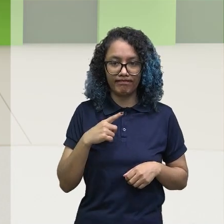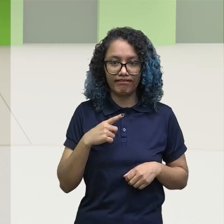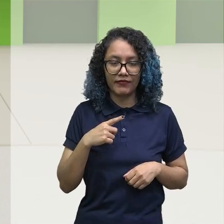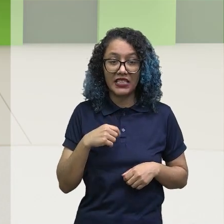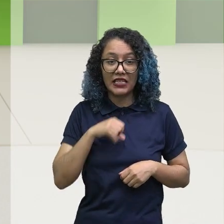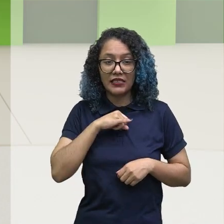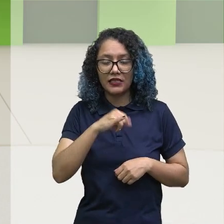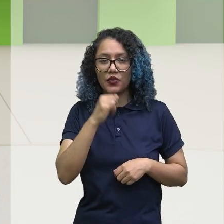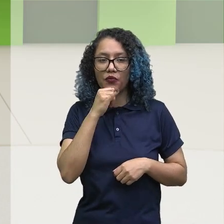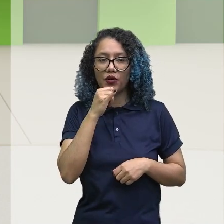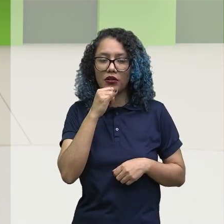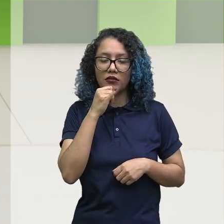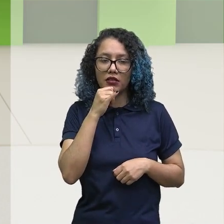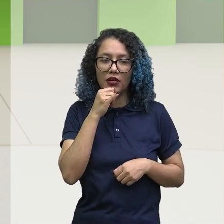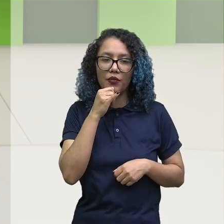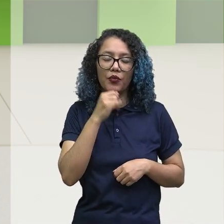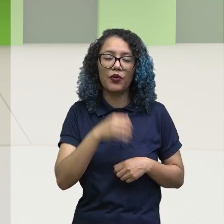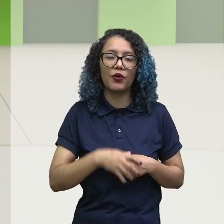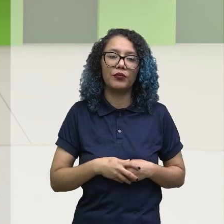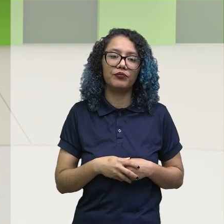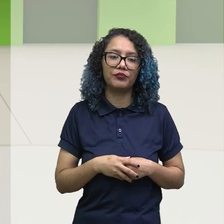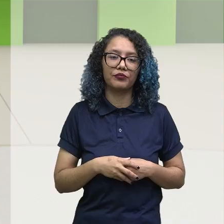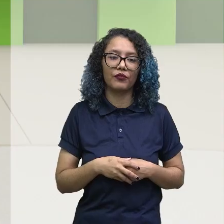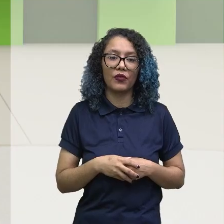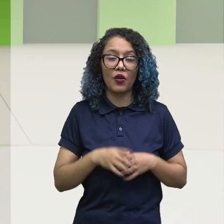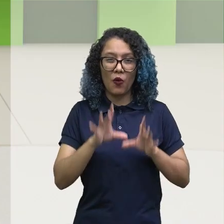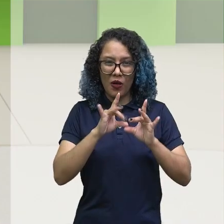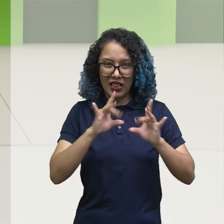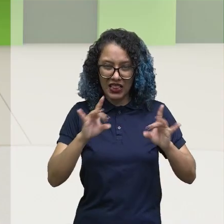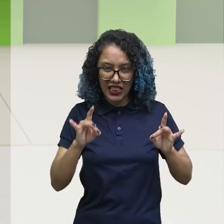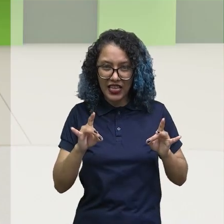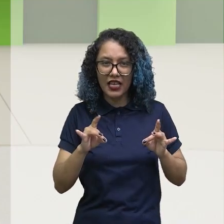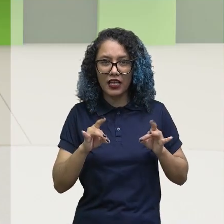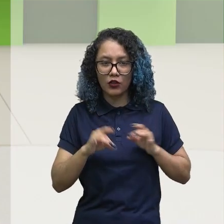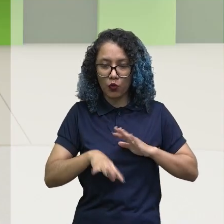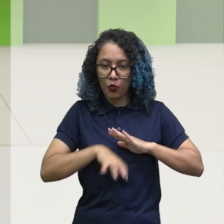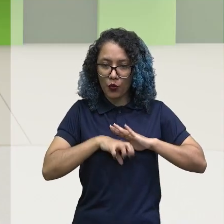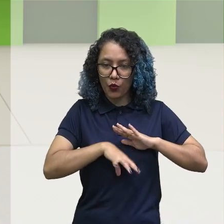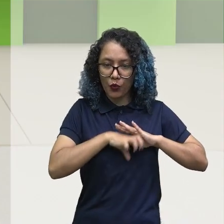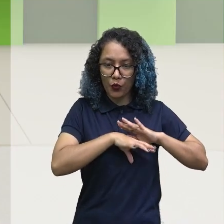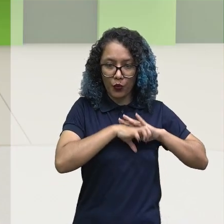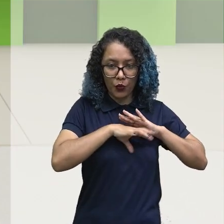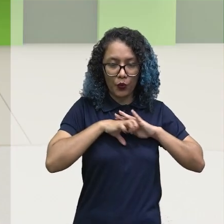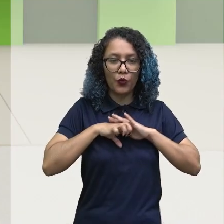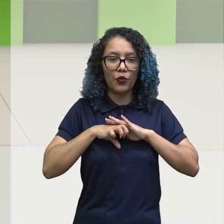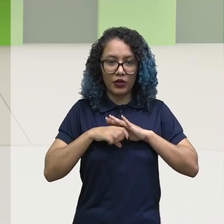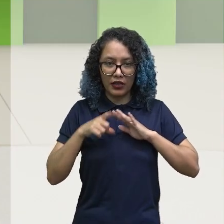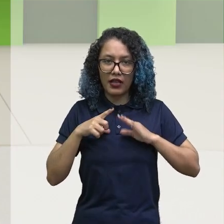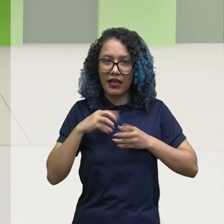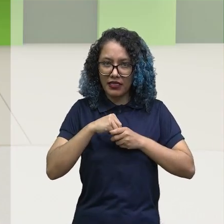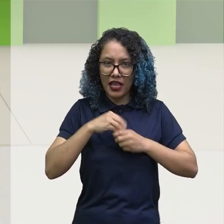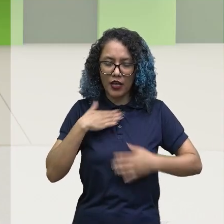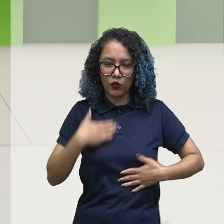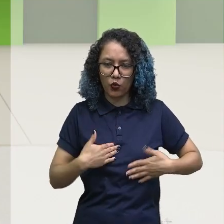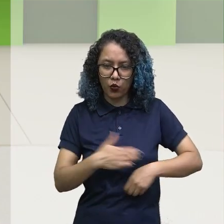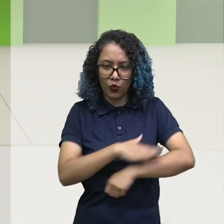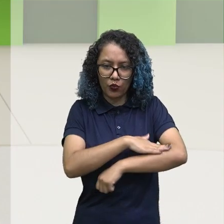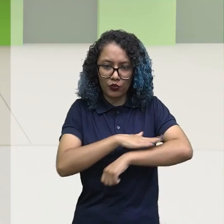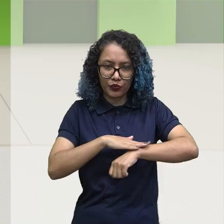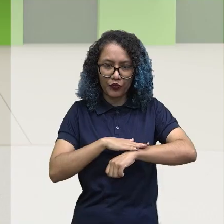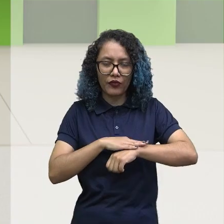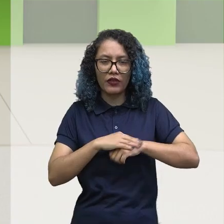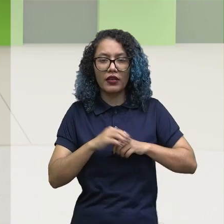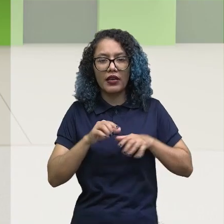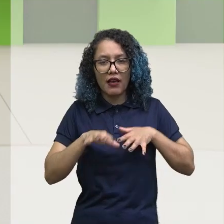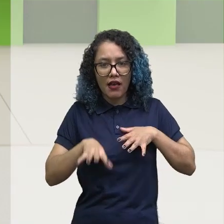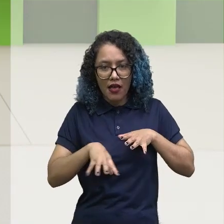né? Quando ele vai retirar ali aquele líquido intersticial que está em excesso naquele tecido, quando ele entra nesse